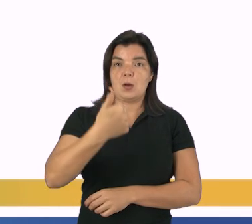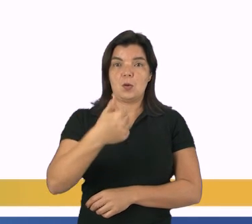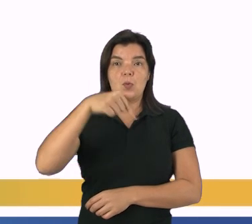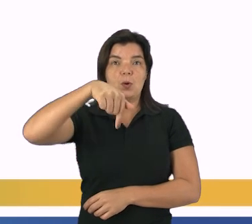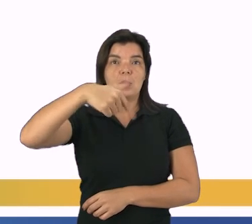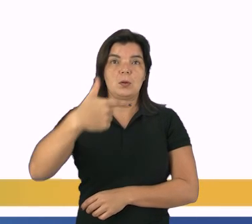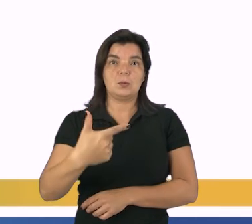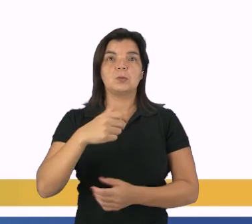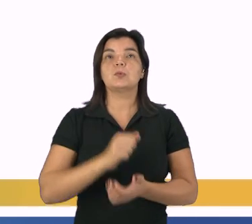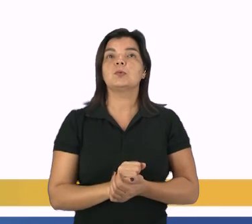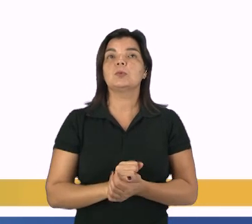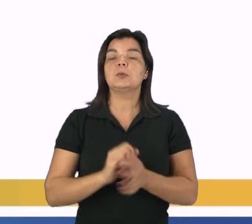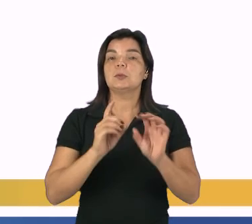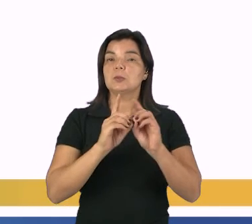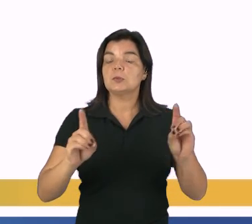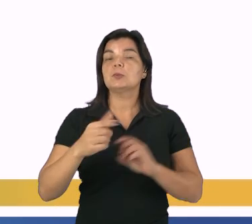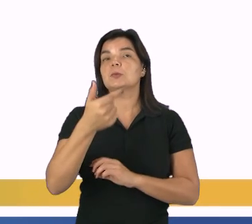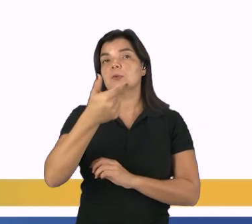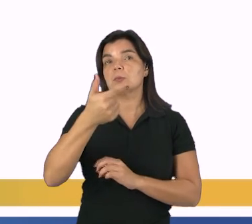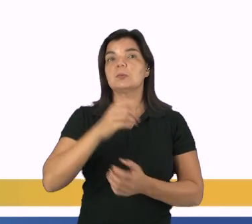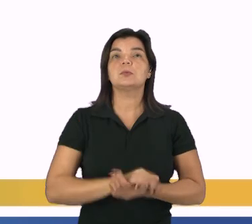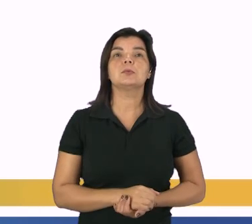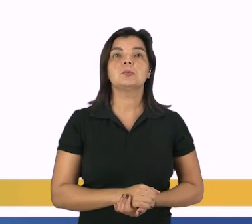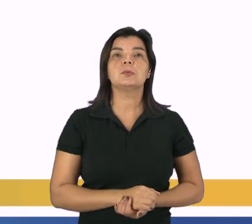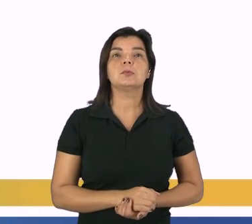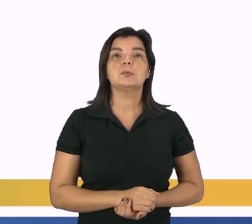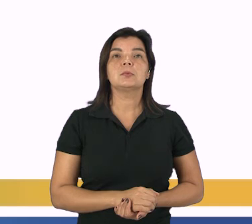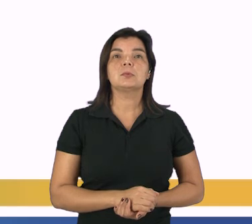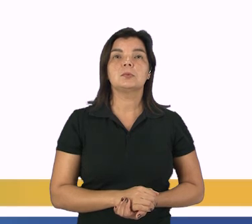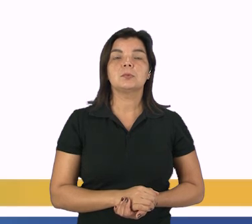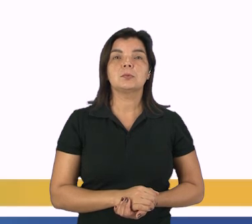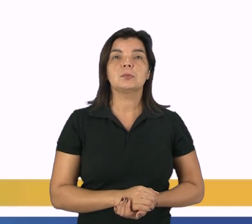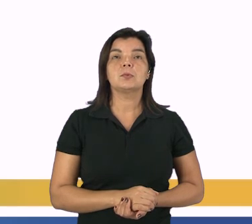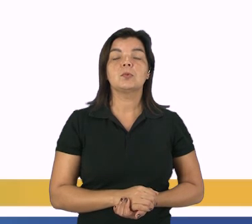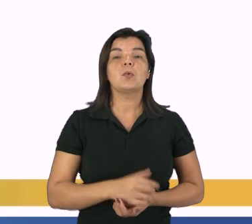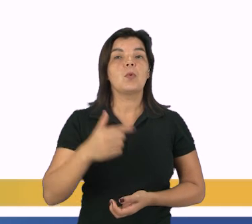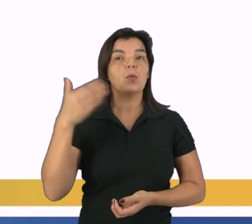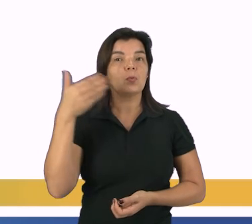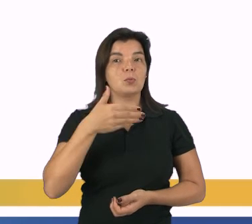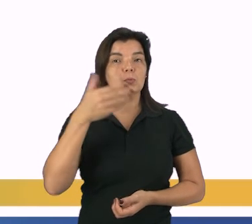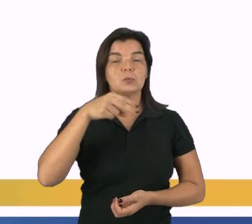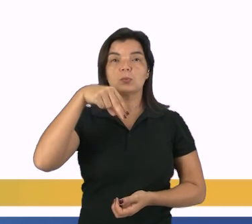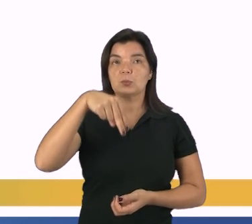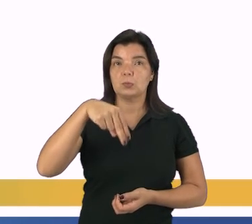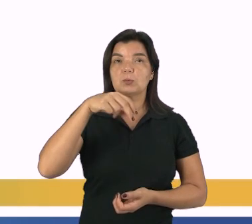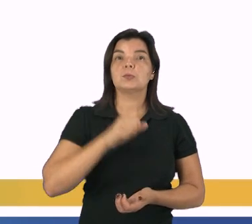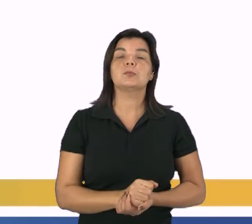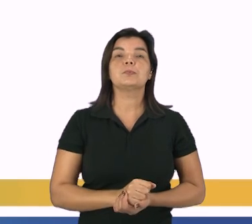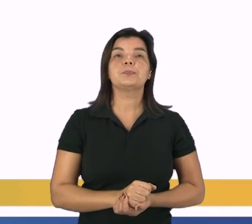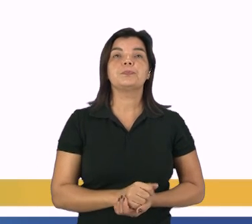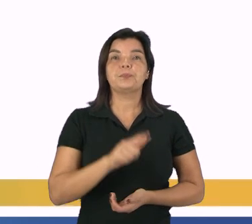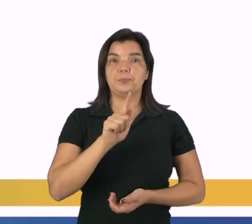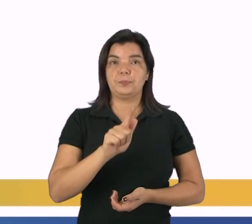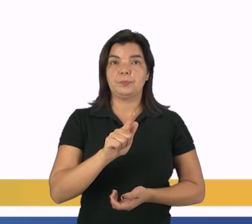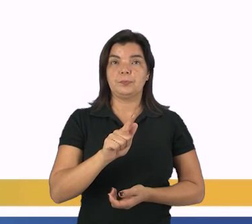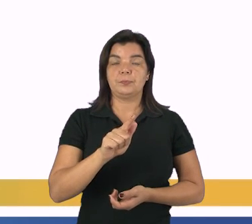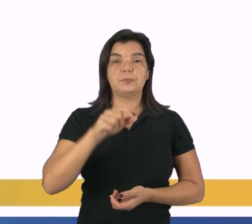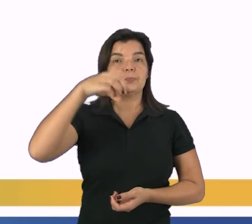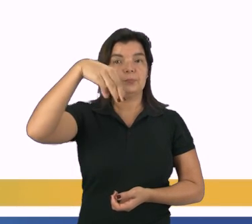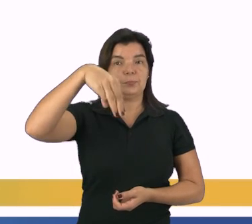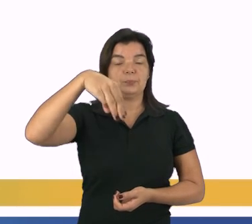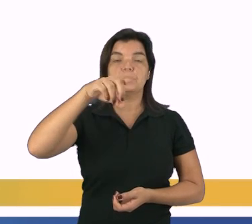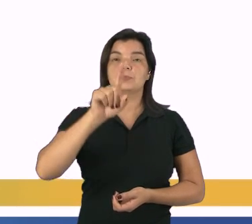força elétrica vai se igualar com a força gravitacional. Então, eu posso dizer que a força elétrica é igual à força gravitacional. Tudo bem? Como é que eu calculo